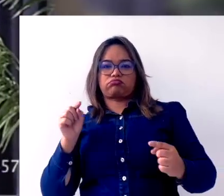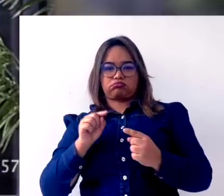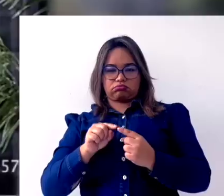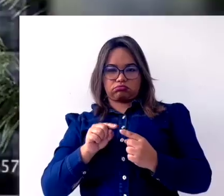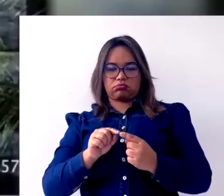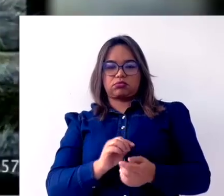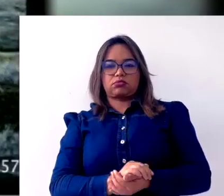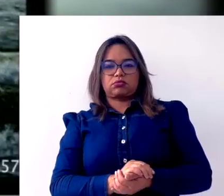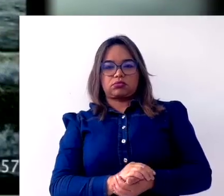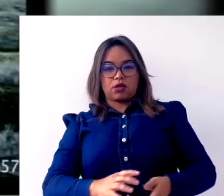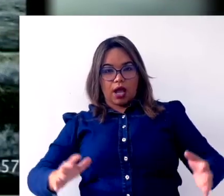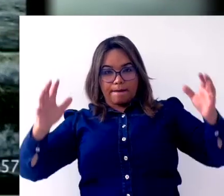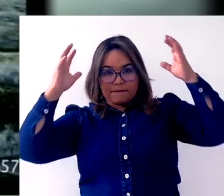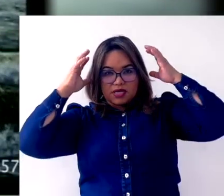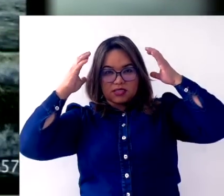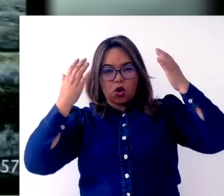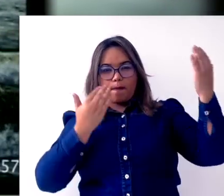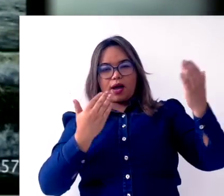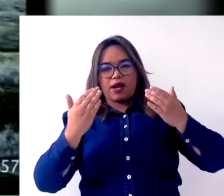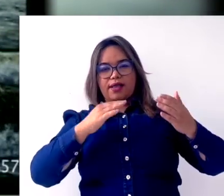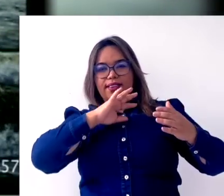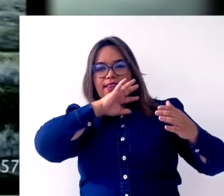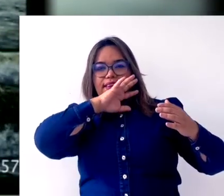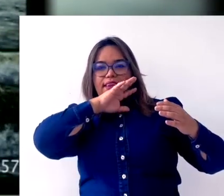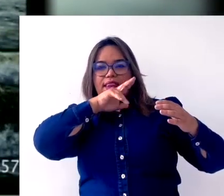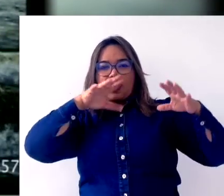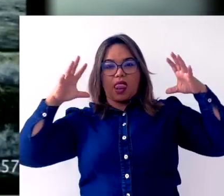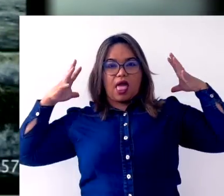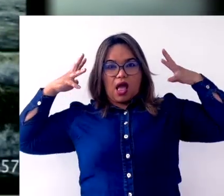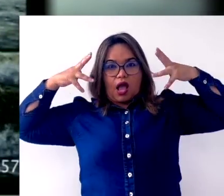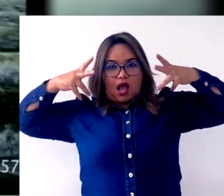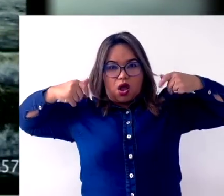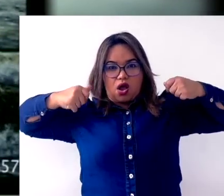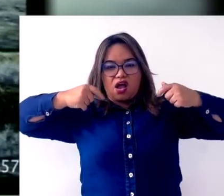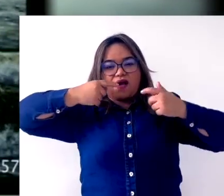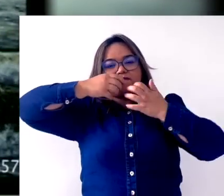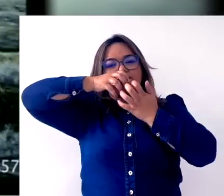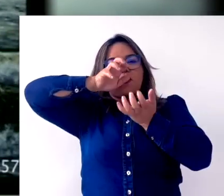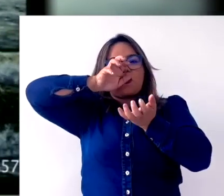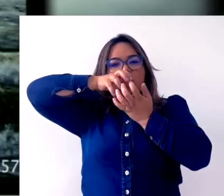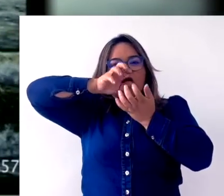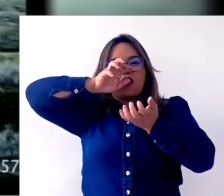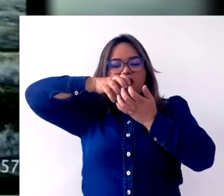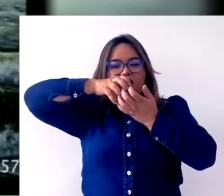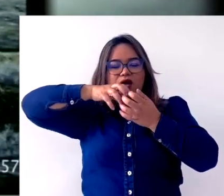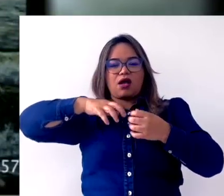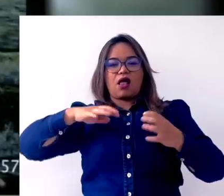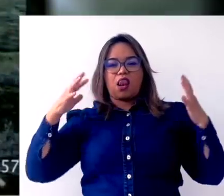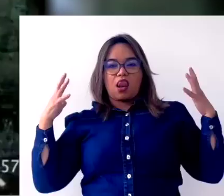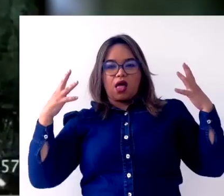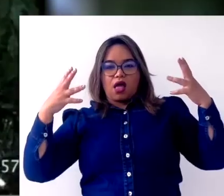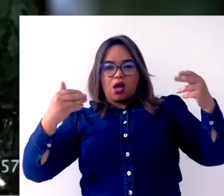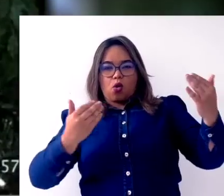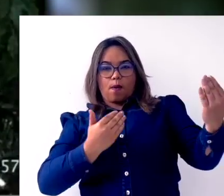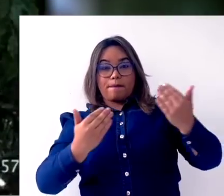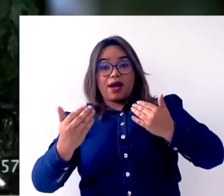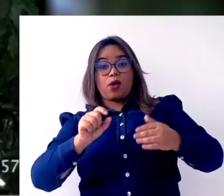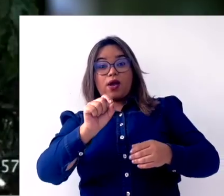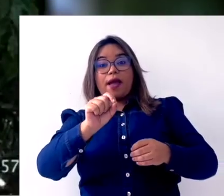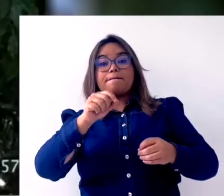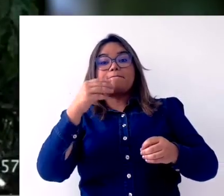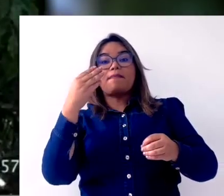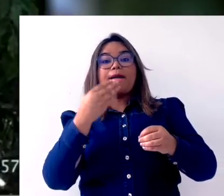animal. Ele tem a cabeça de um leão, a boca de um leão. Lembrem-se que o leão